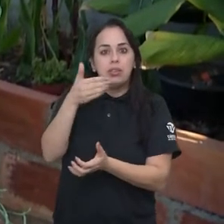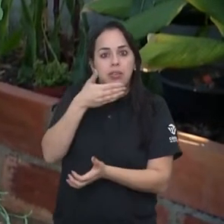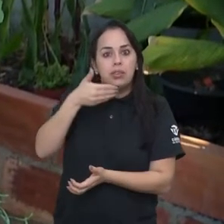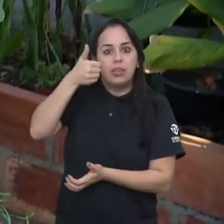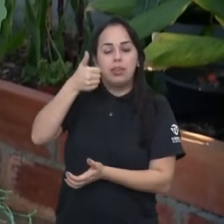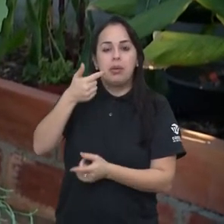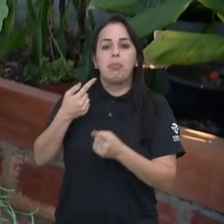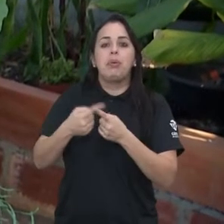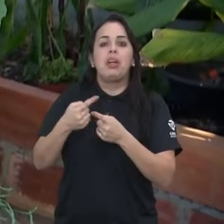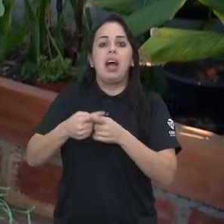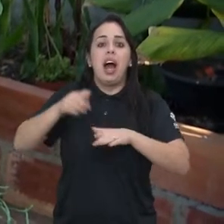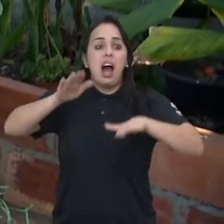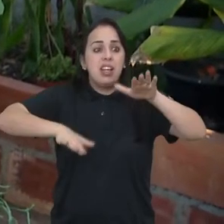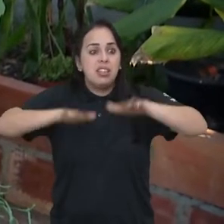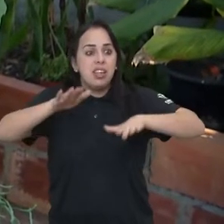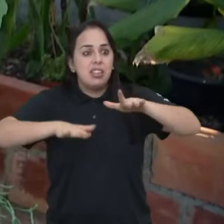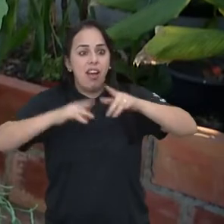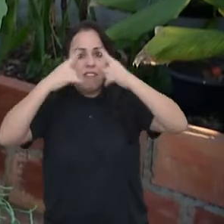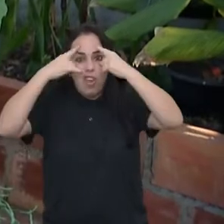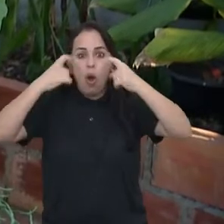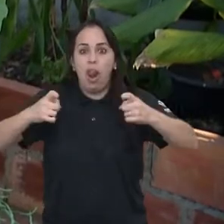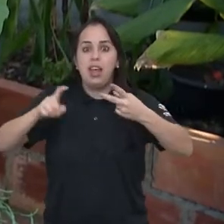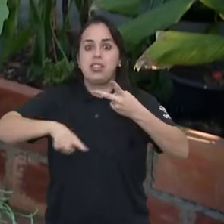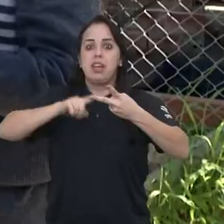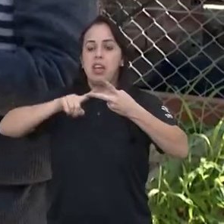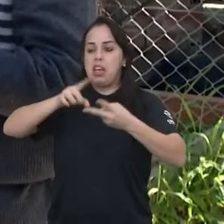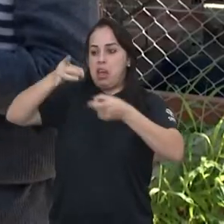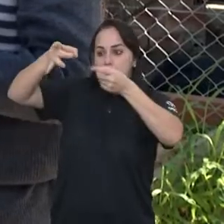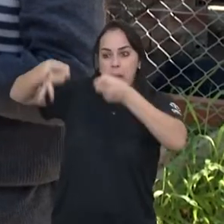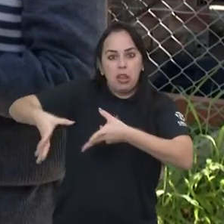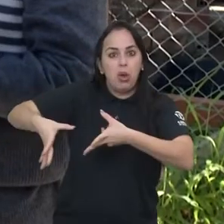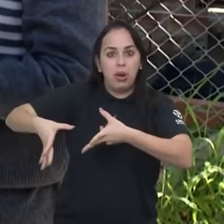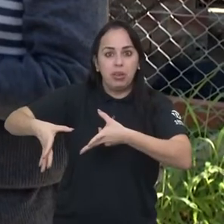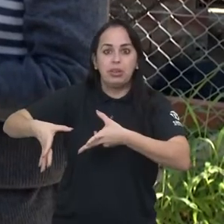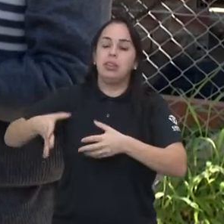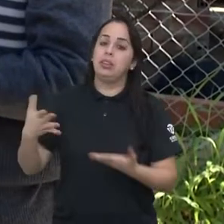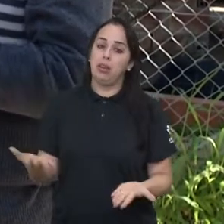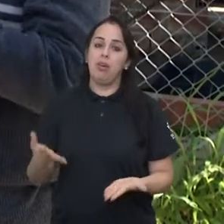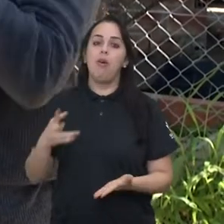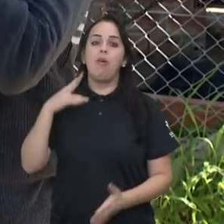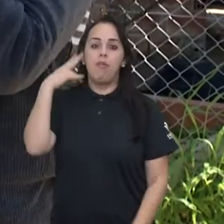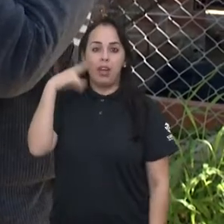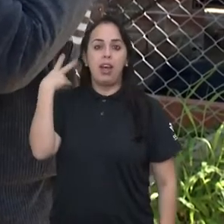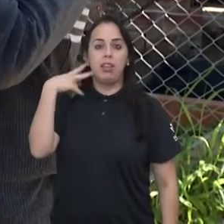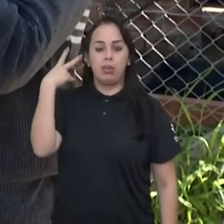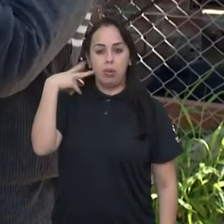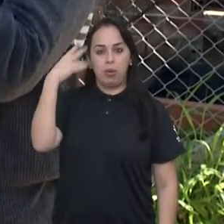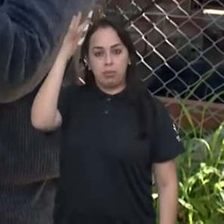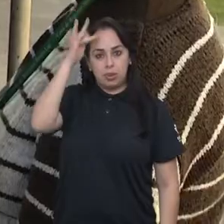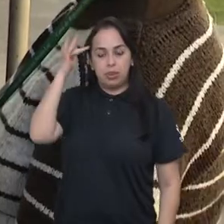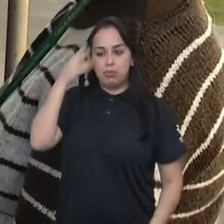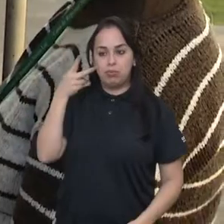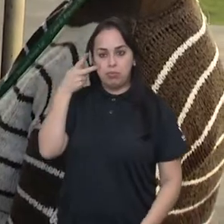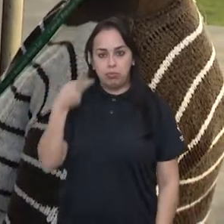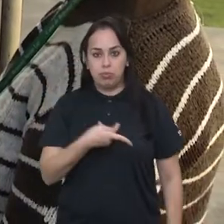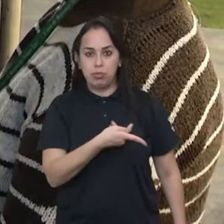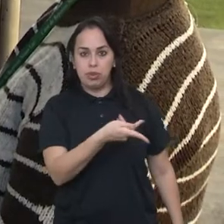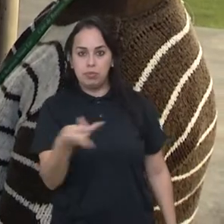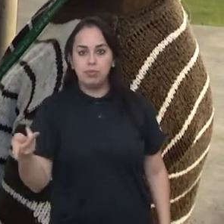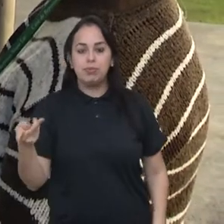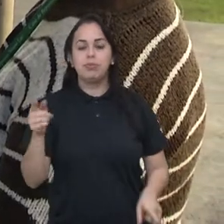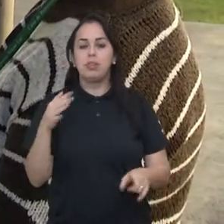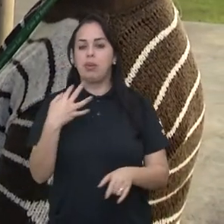muitas vezes são vítimas de abuso violência e abandono e o vereador Fernando petiti esteve na Instituição para